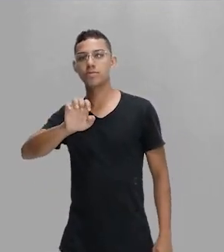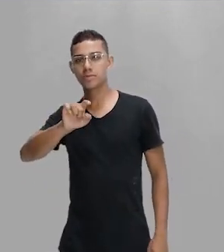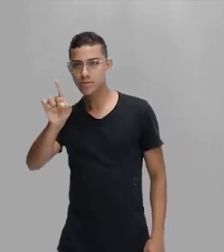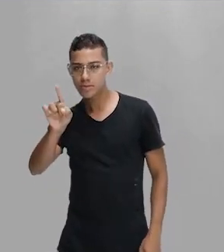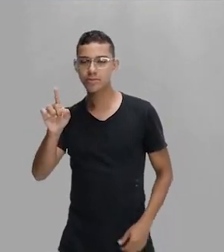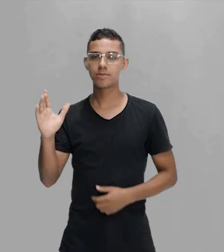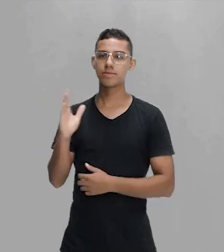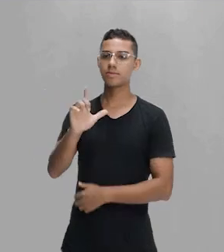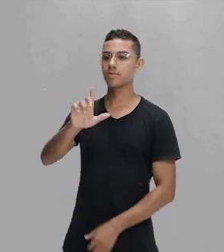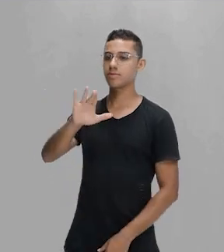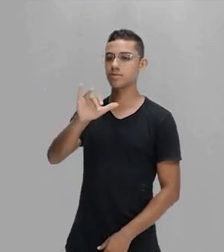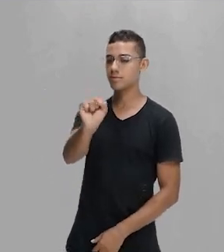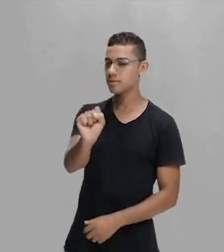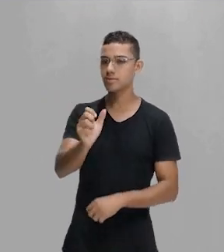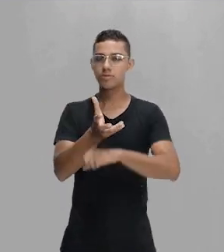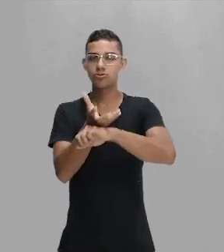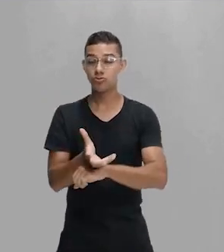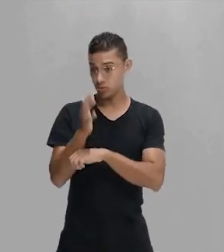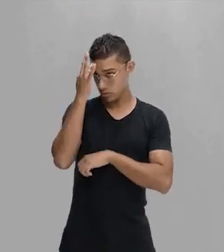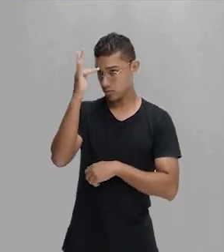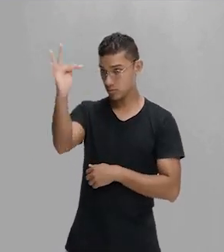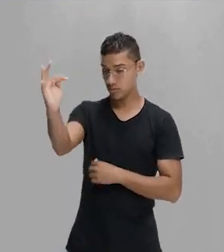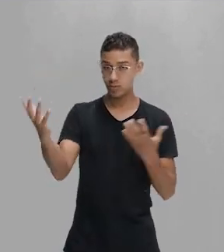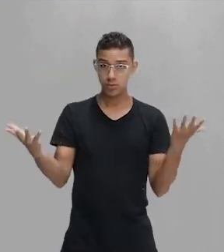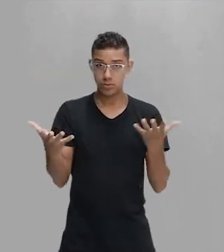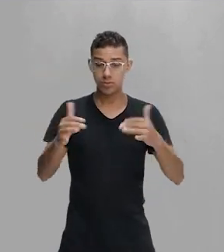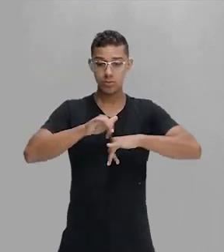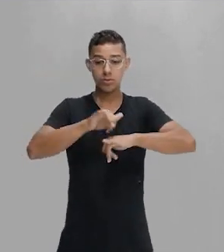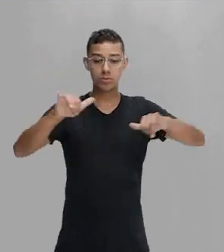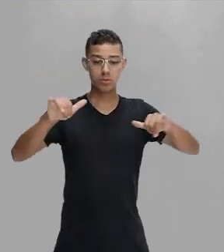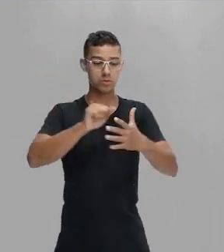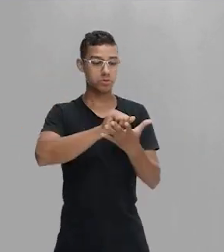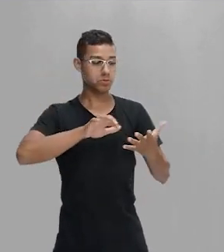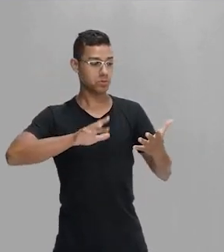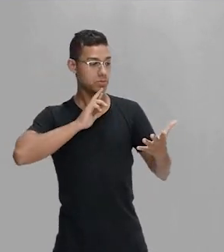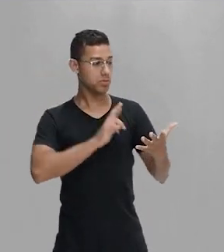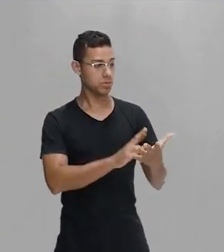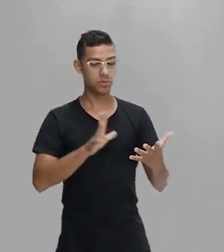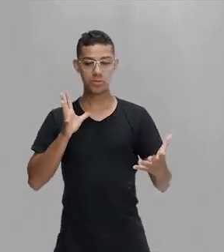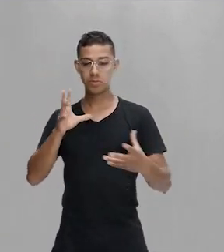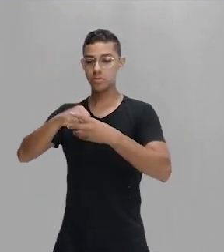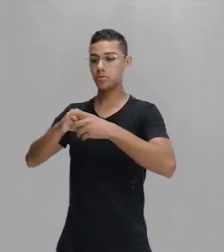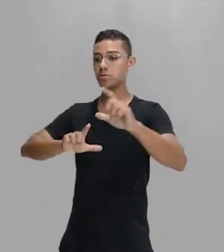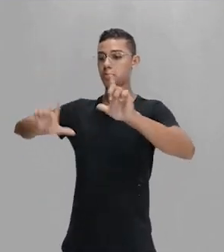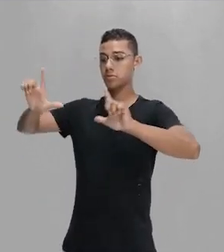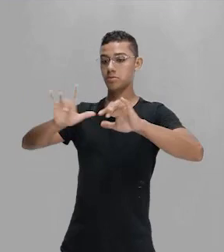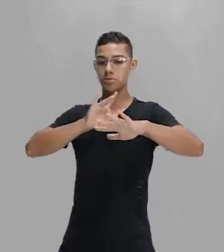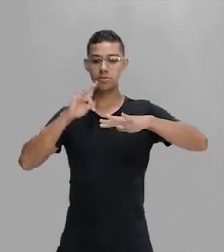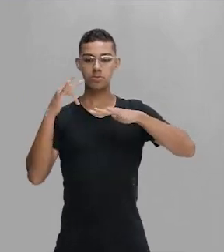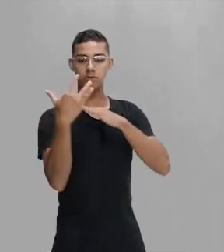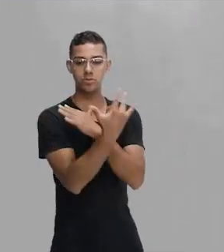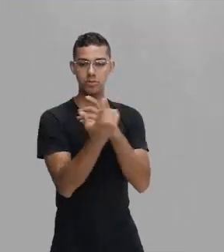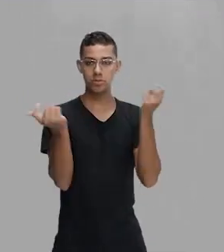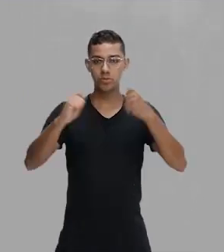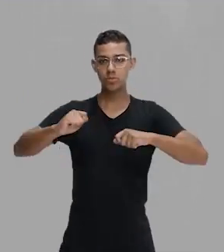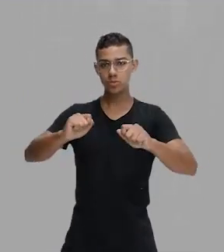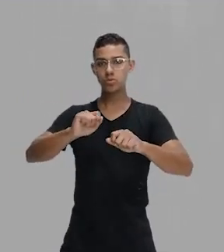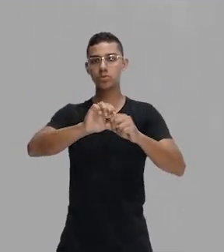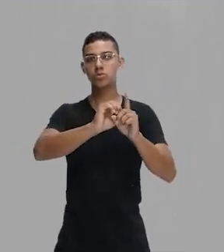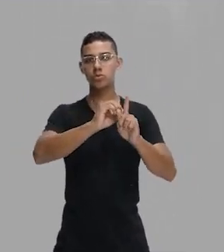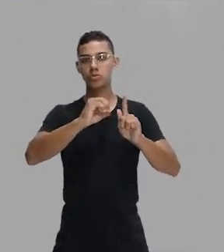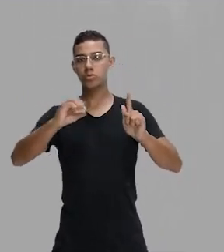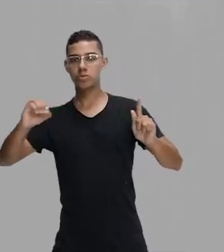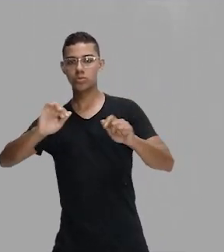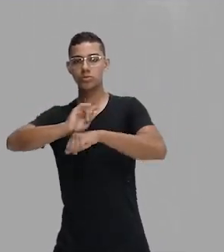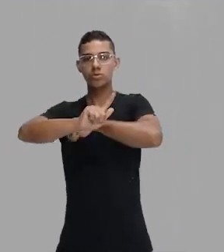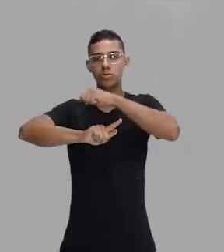informações aí, com exercícios sobre os nossos conteúdos que são desenvolvidos em nossas plataformas, nossas redes sociais e tudo que é digital aí,